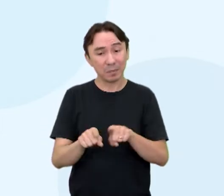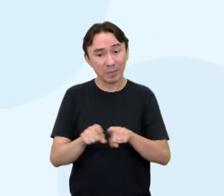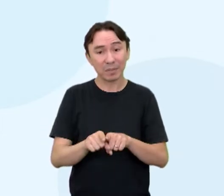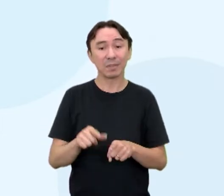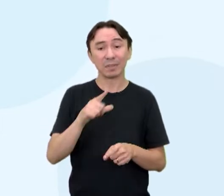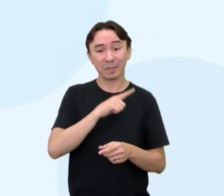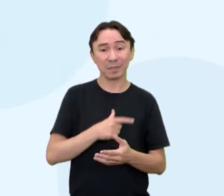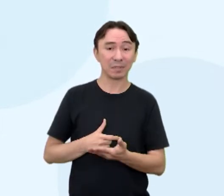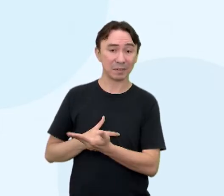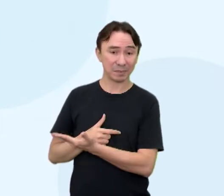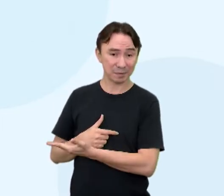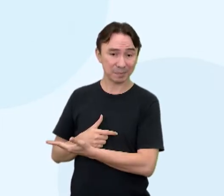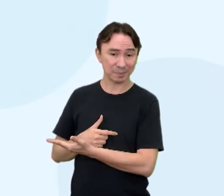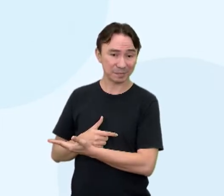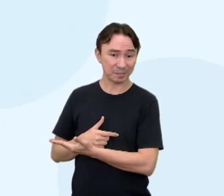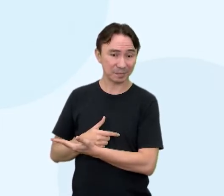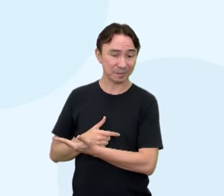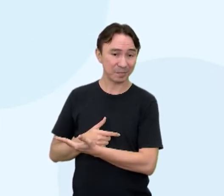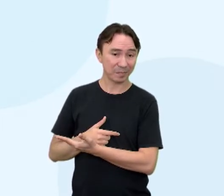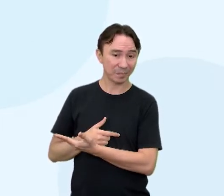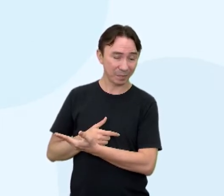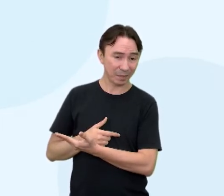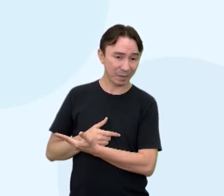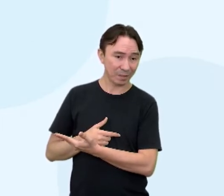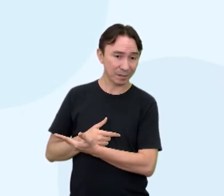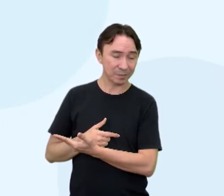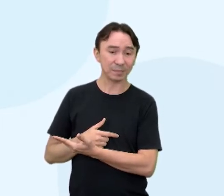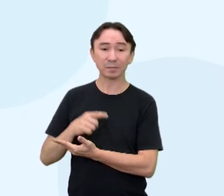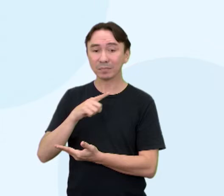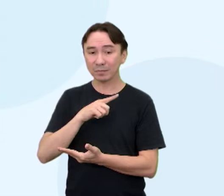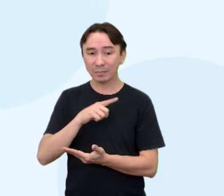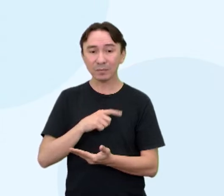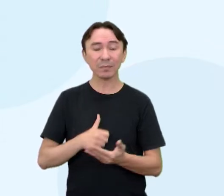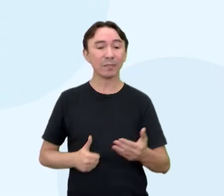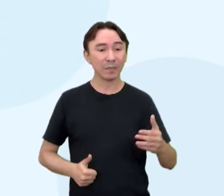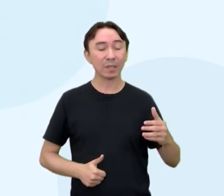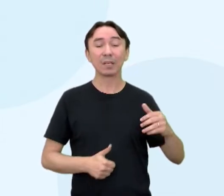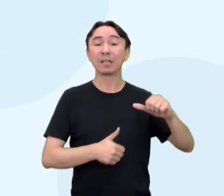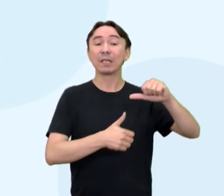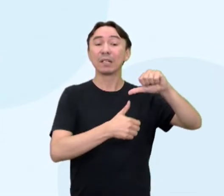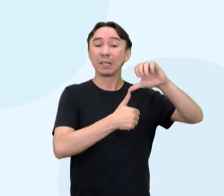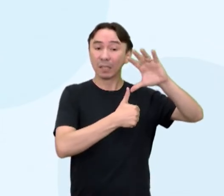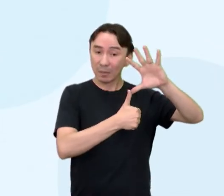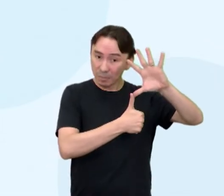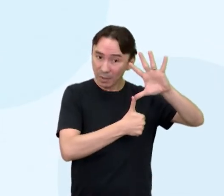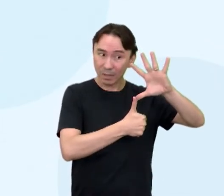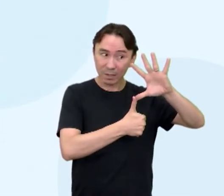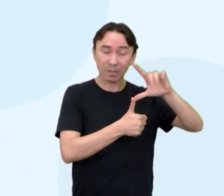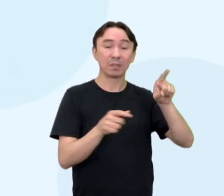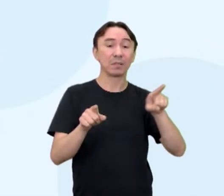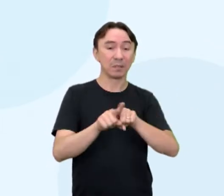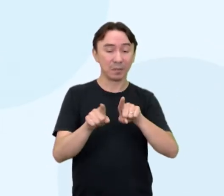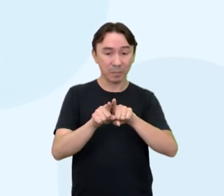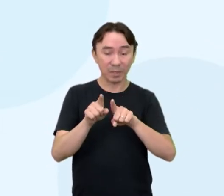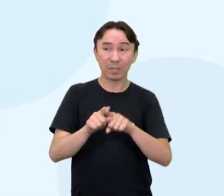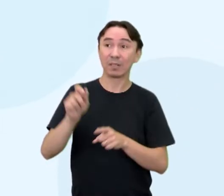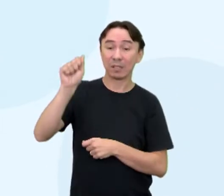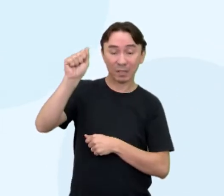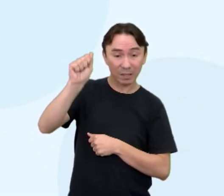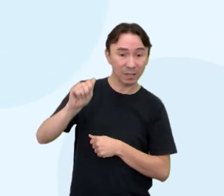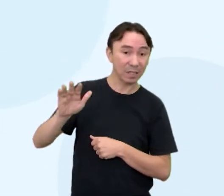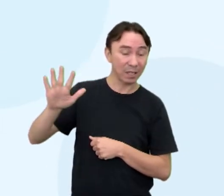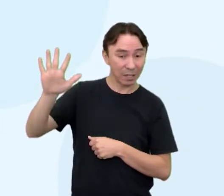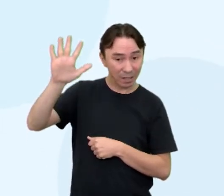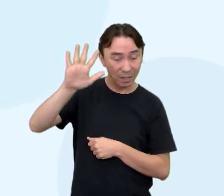do Pacífico, né? Se a gente observa, né, tanto lá na América como na região da Ásia e na região aí